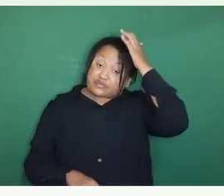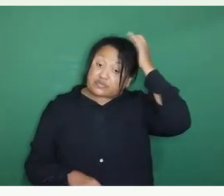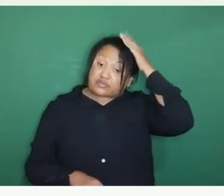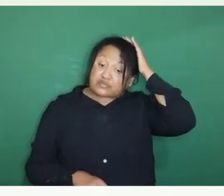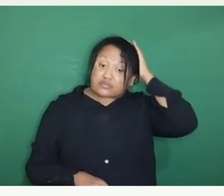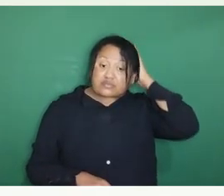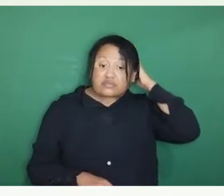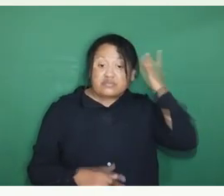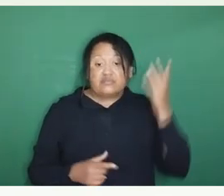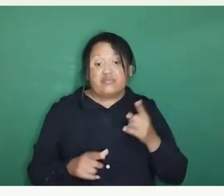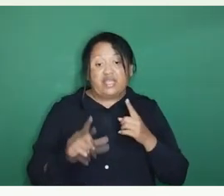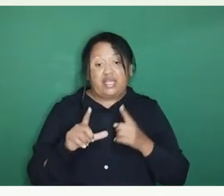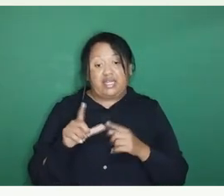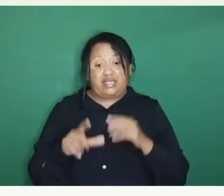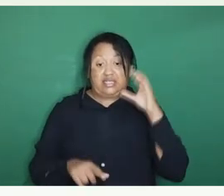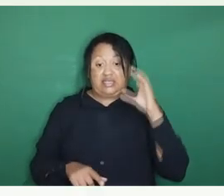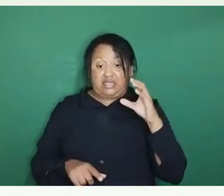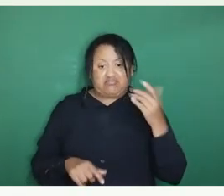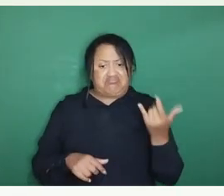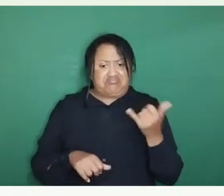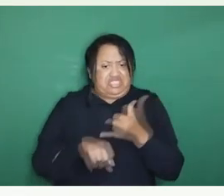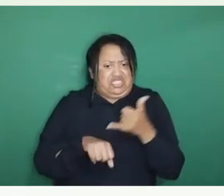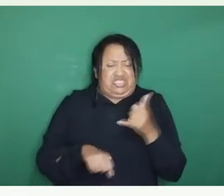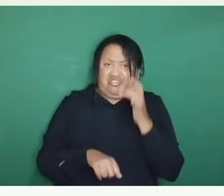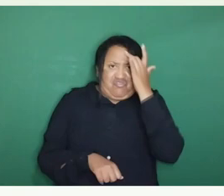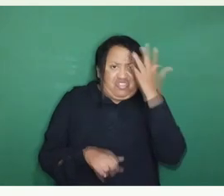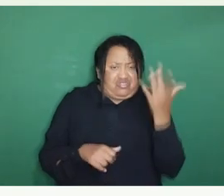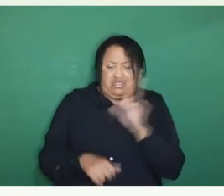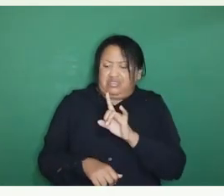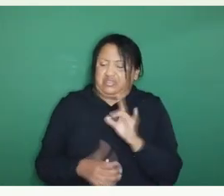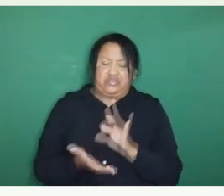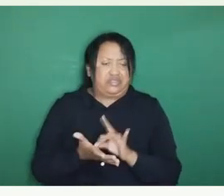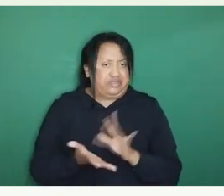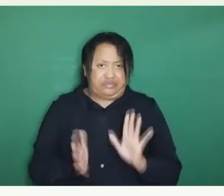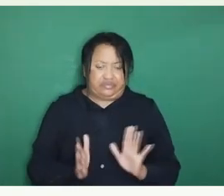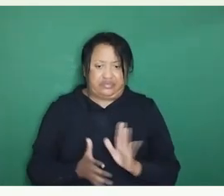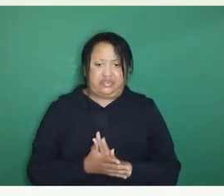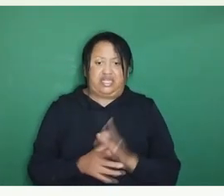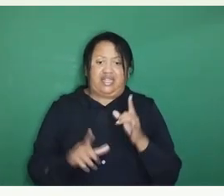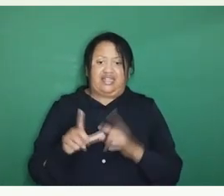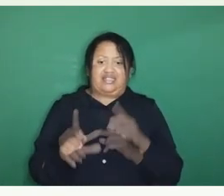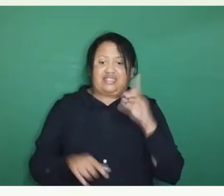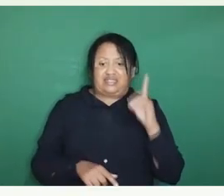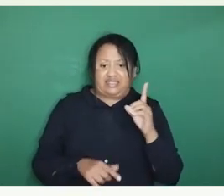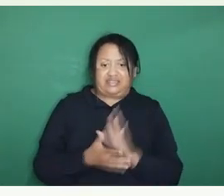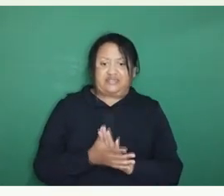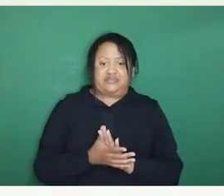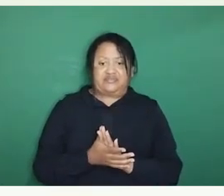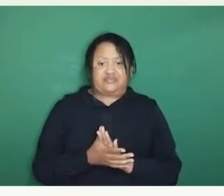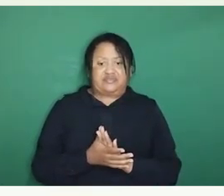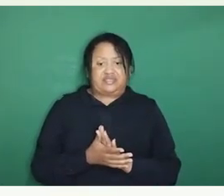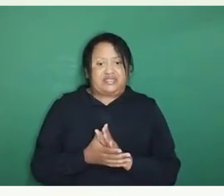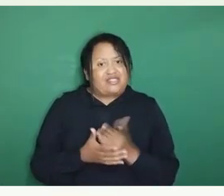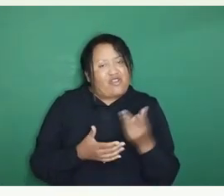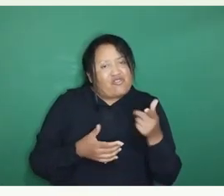verdadeiro letra D reagem com h mais formando o ácido carbônico poxa se vai reagir com água